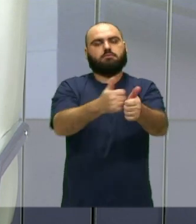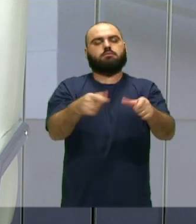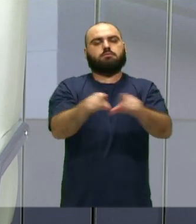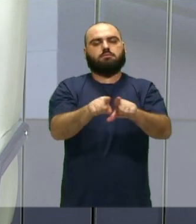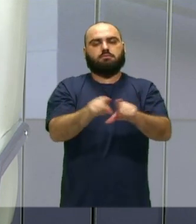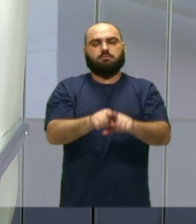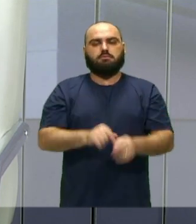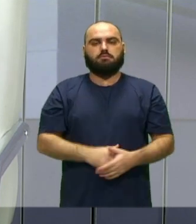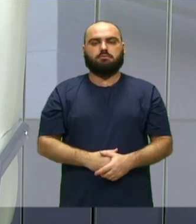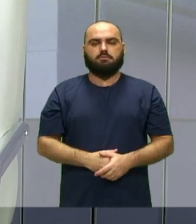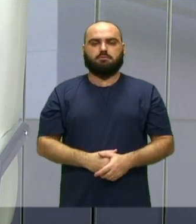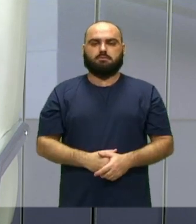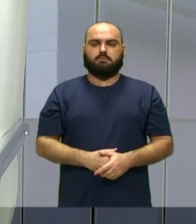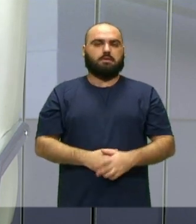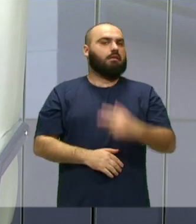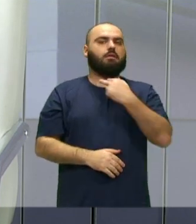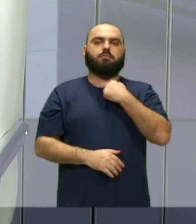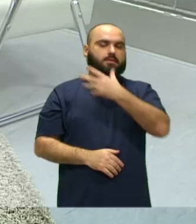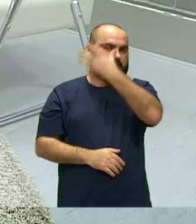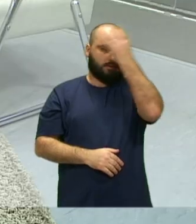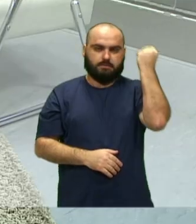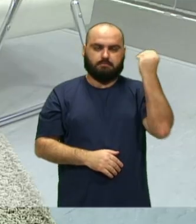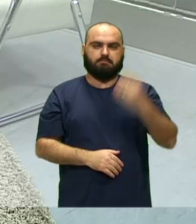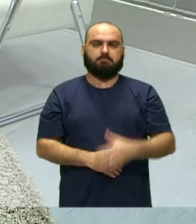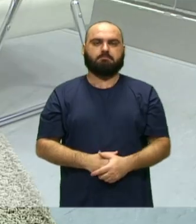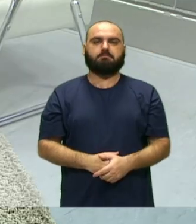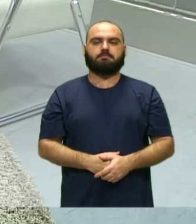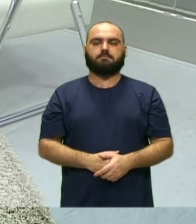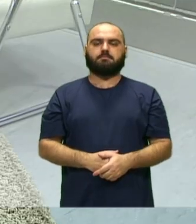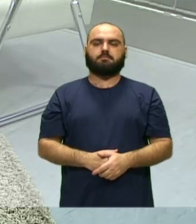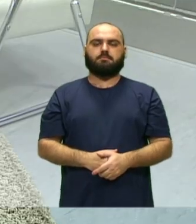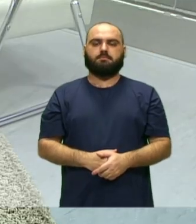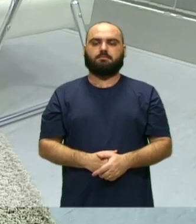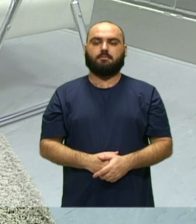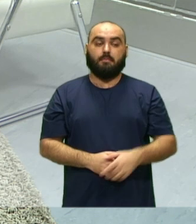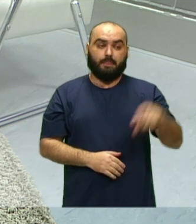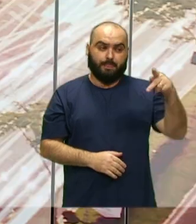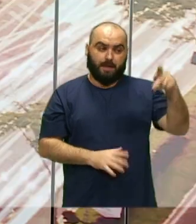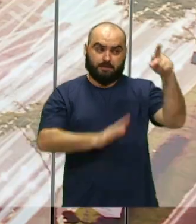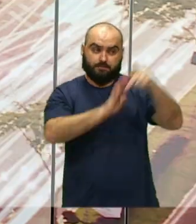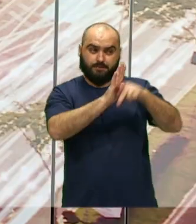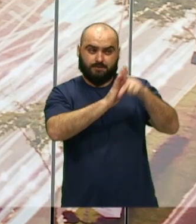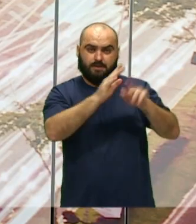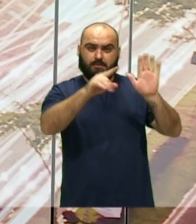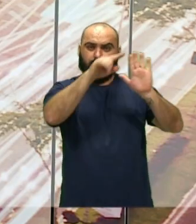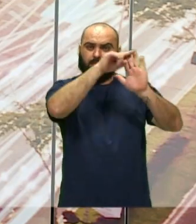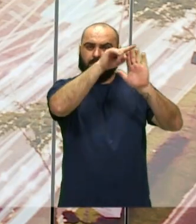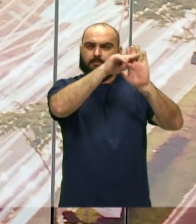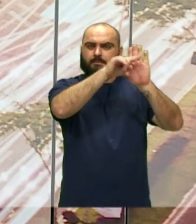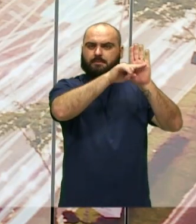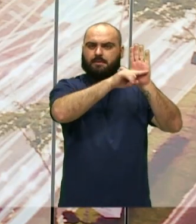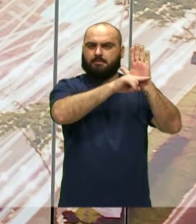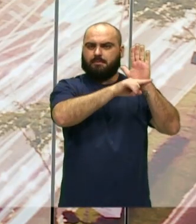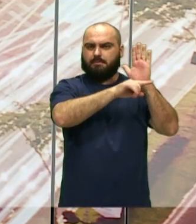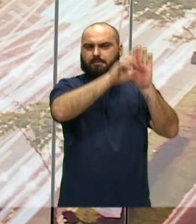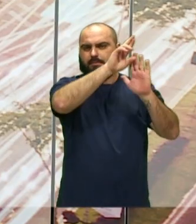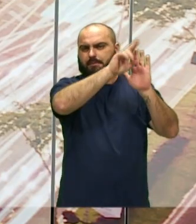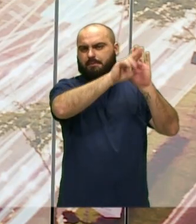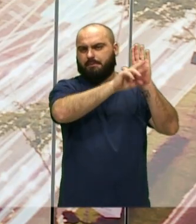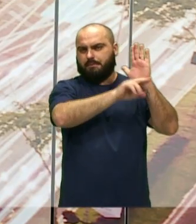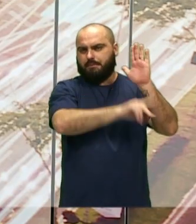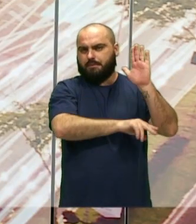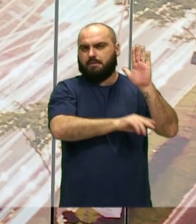que não são casos que podem ser esquecidos. Nesse projeto, vereadora, a senhora traz uma lista ali de casos que pode se